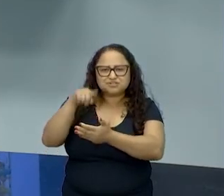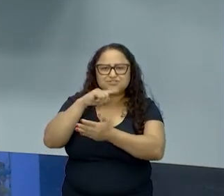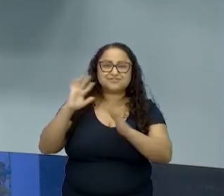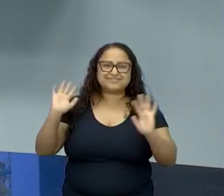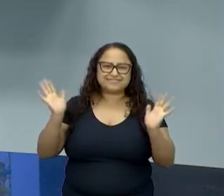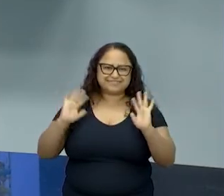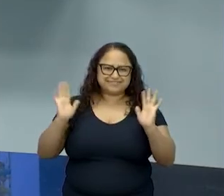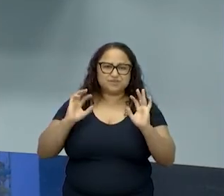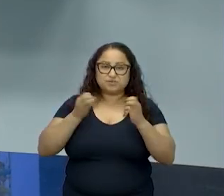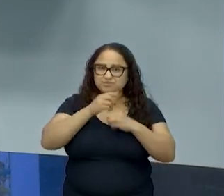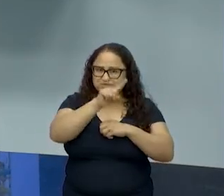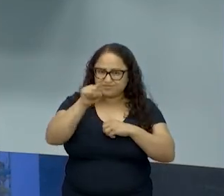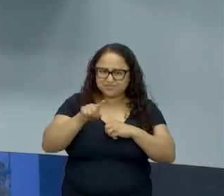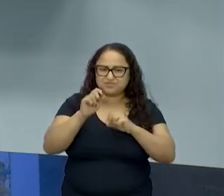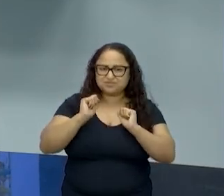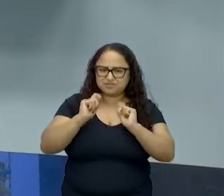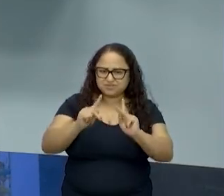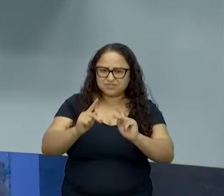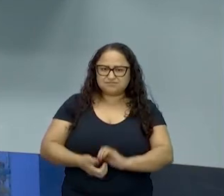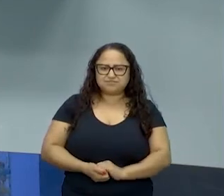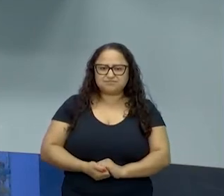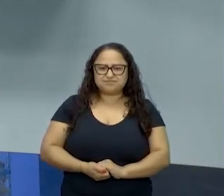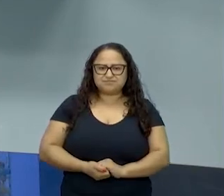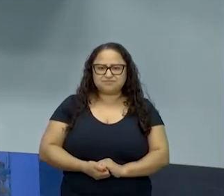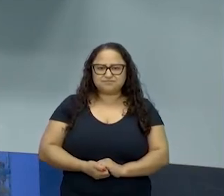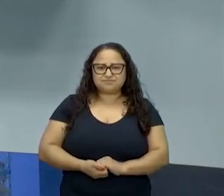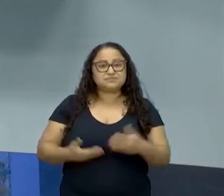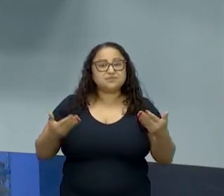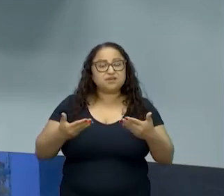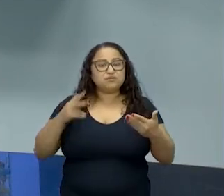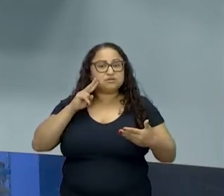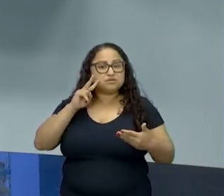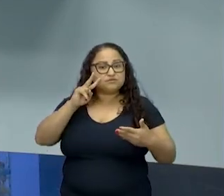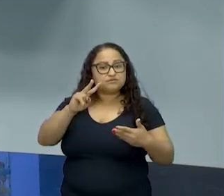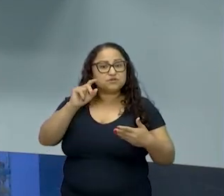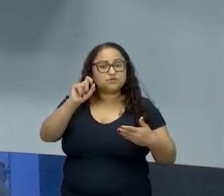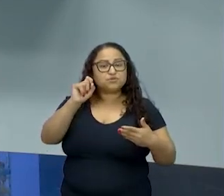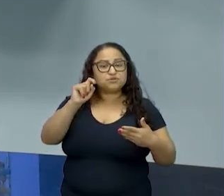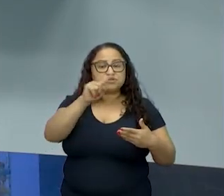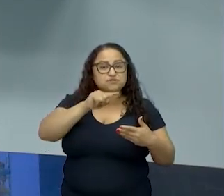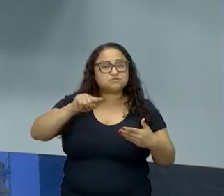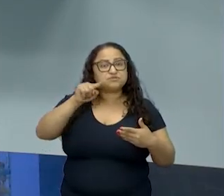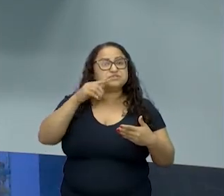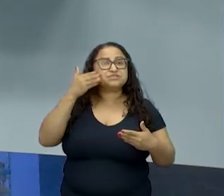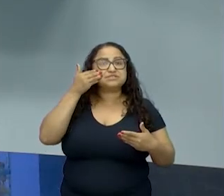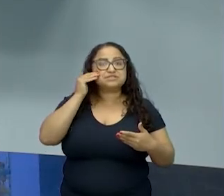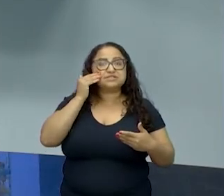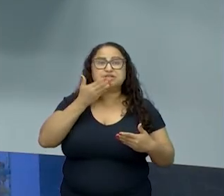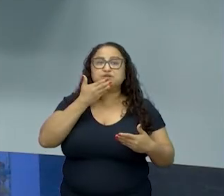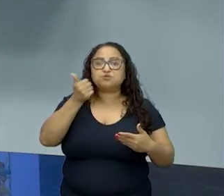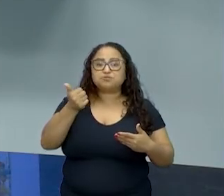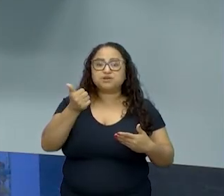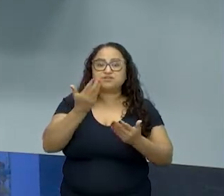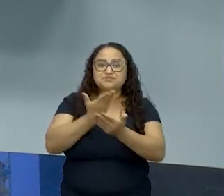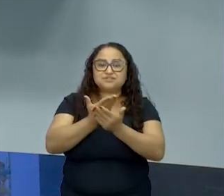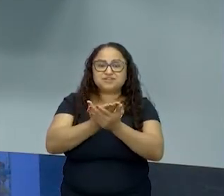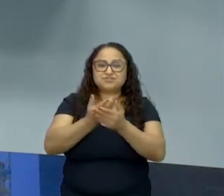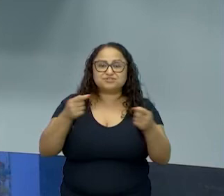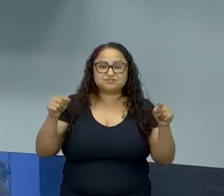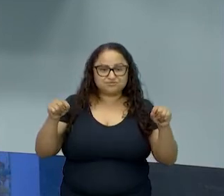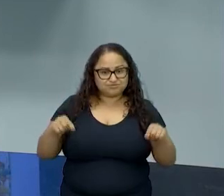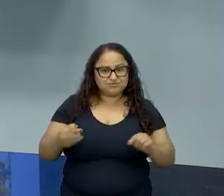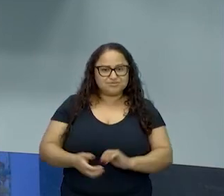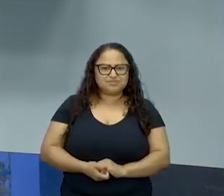um alô para eles, tá? E aí, vamos ver aí o que vocês entenderam da aula de hoje, tá? E